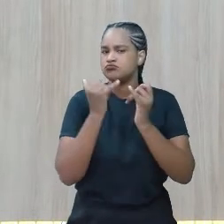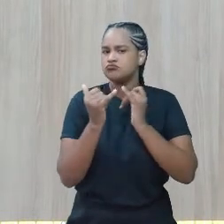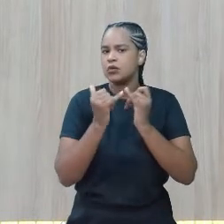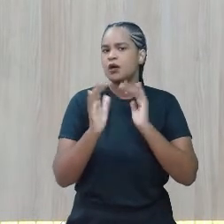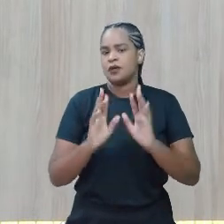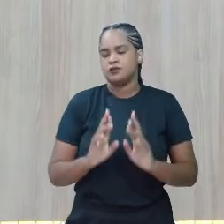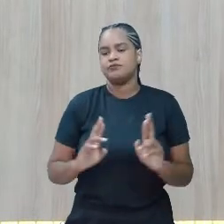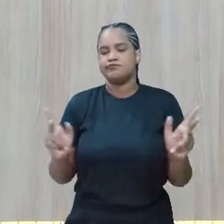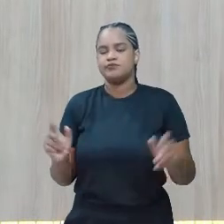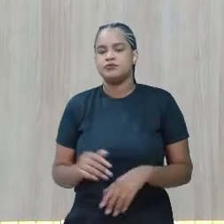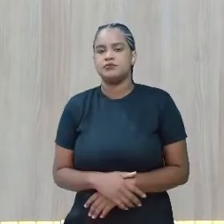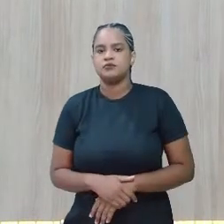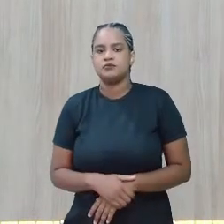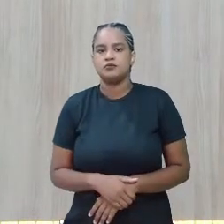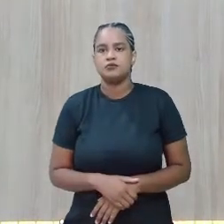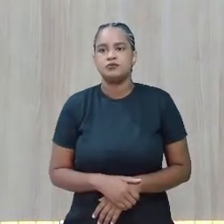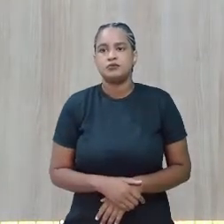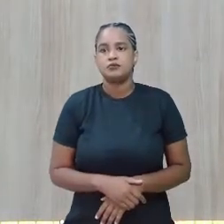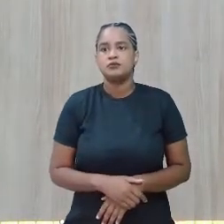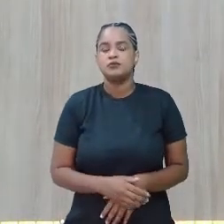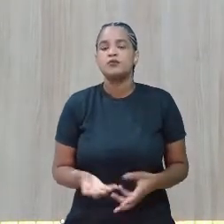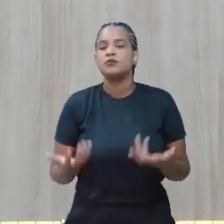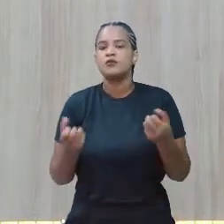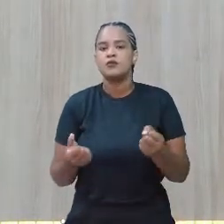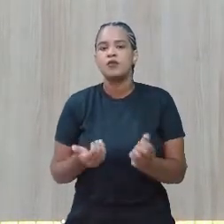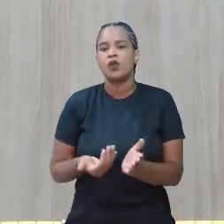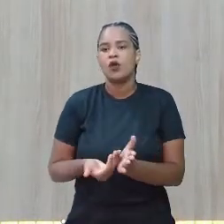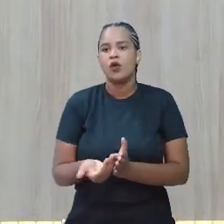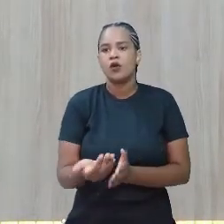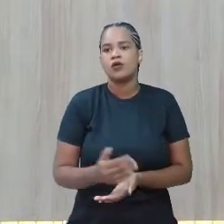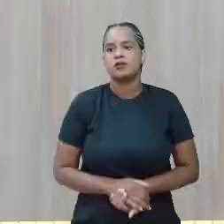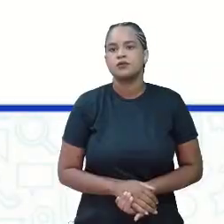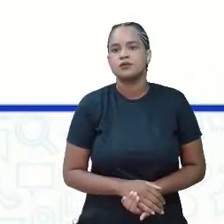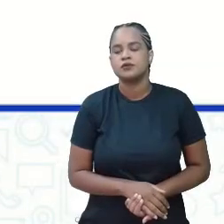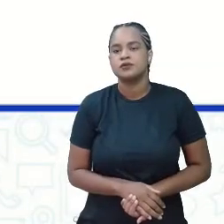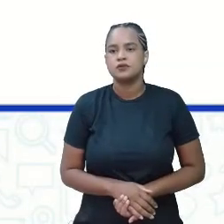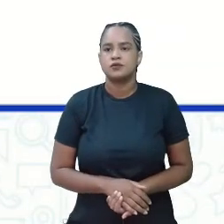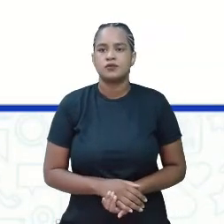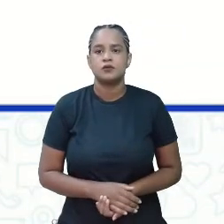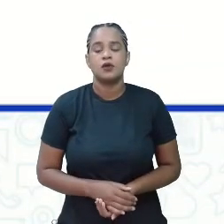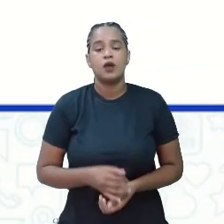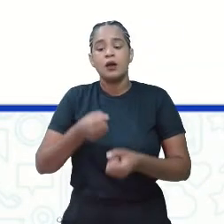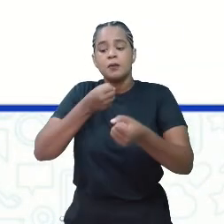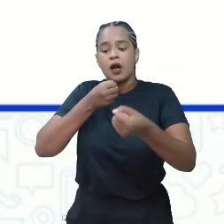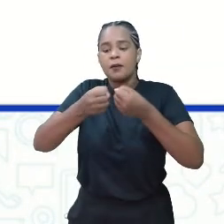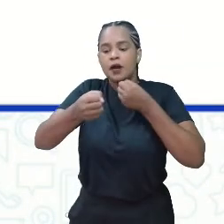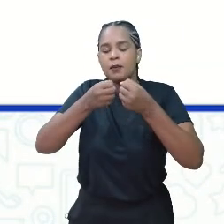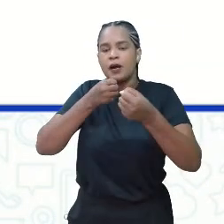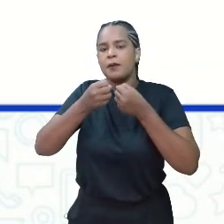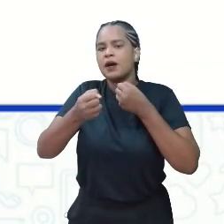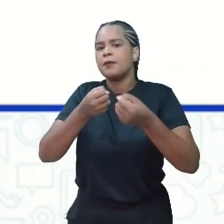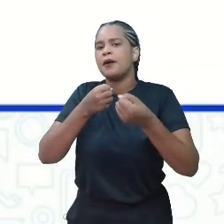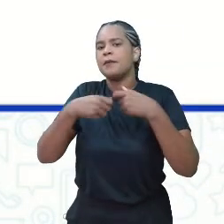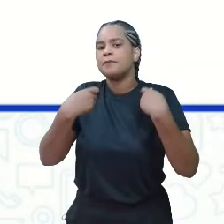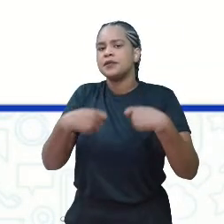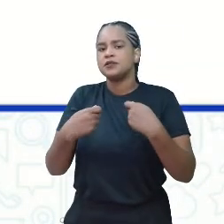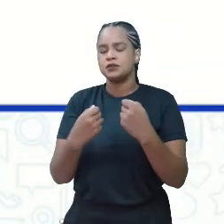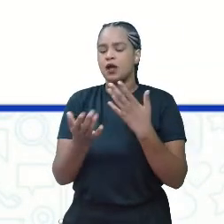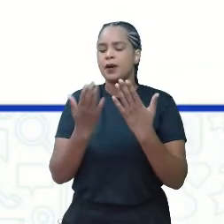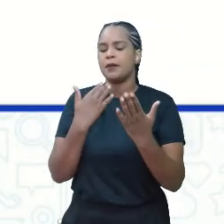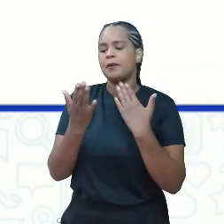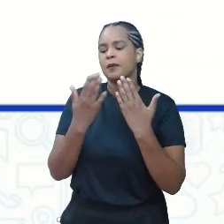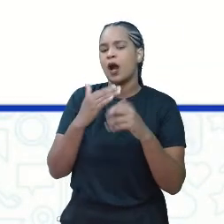diferença. Ok? Vamos seguindo. A entrevista busca criar uma conversa entre 2